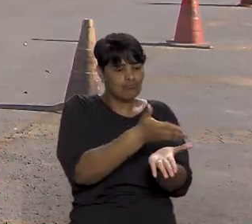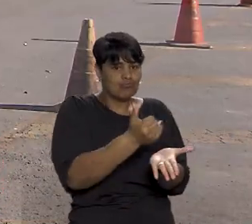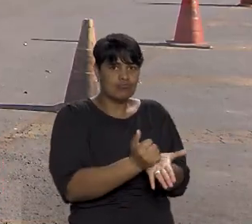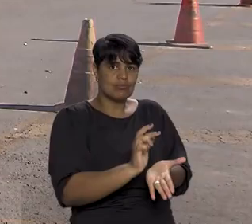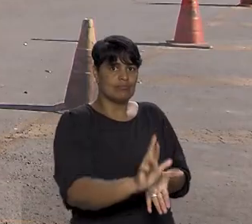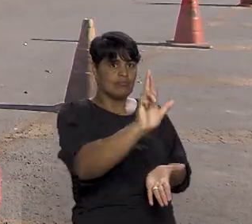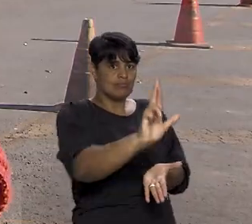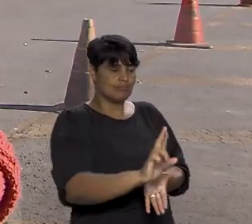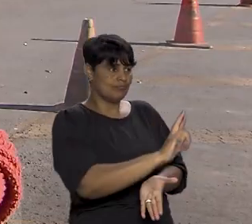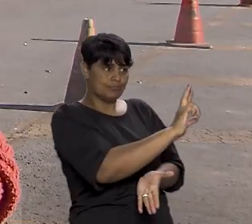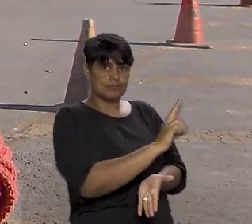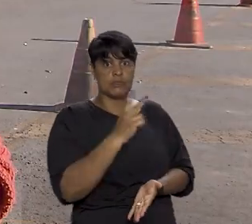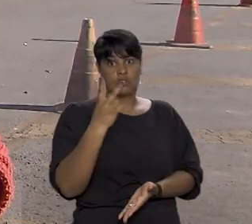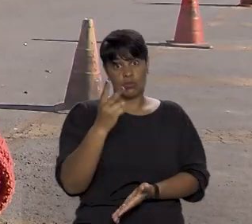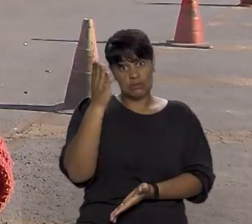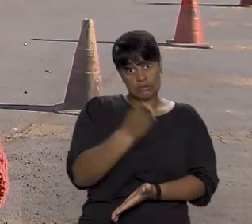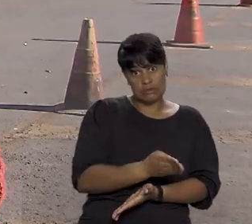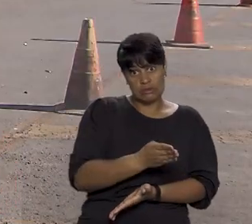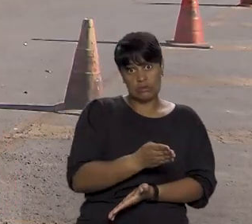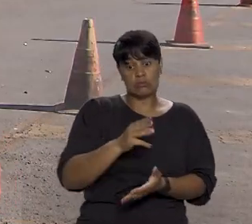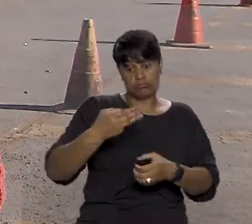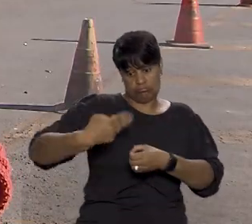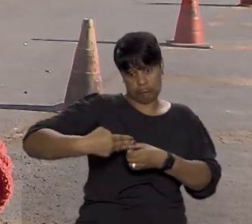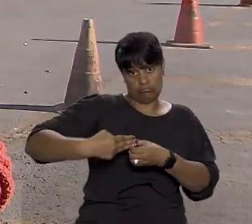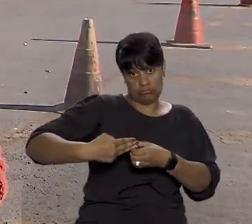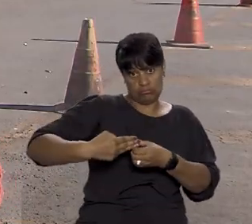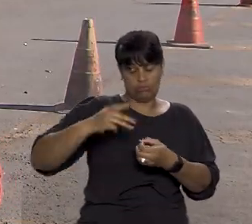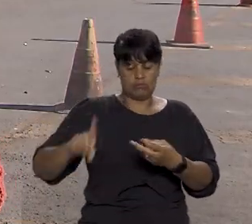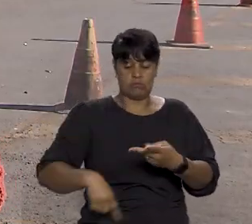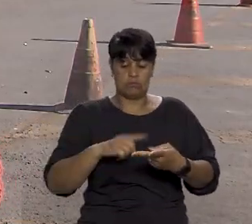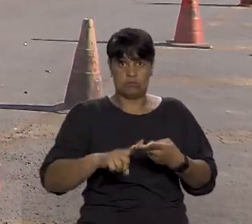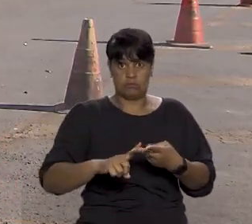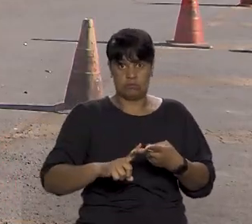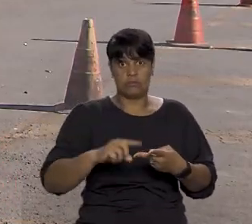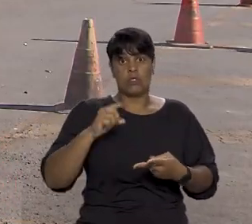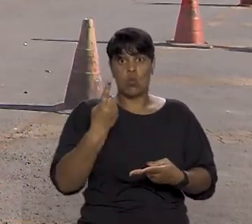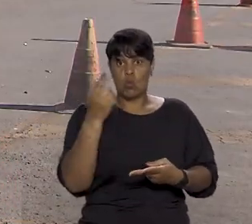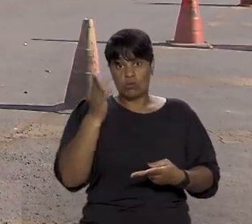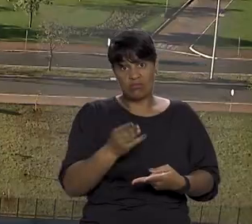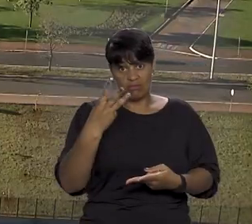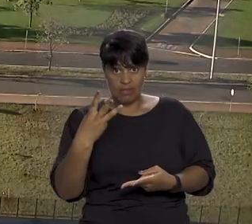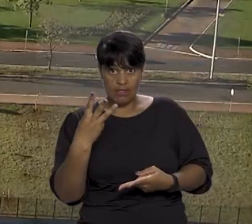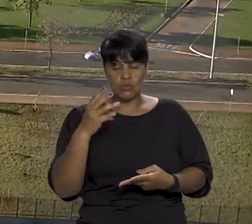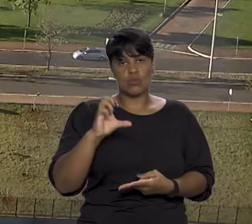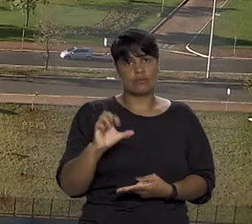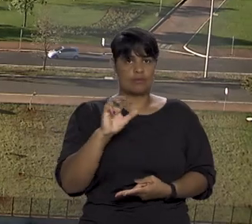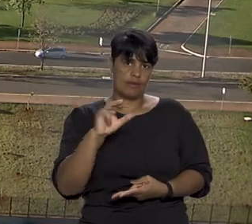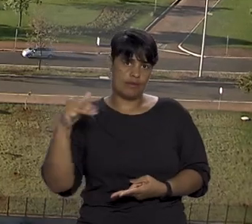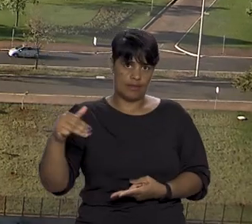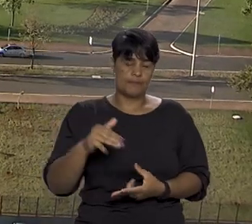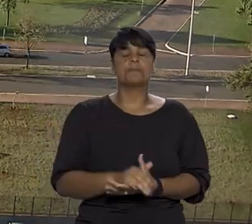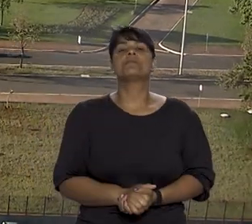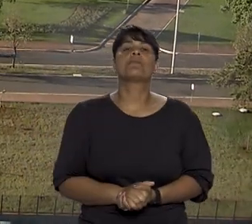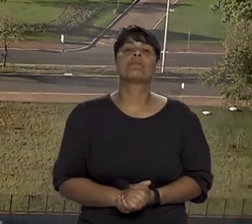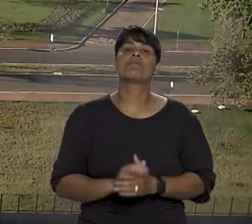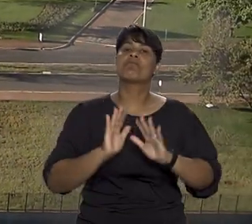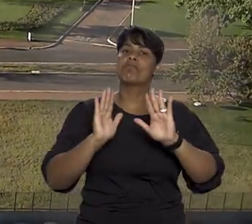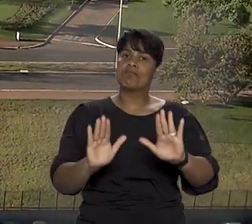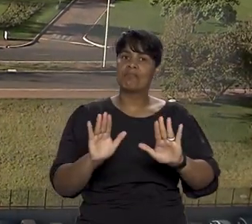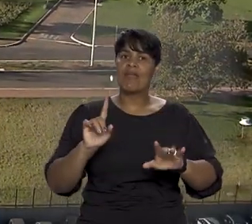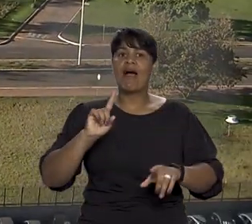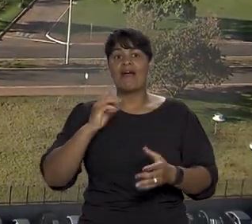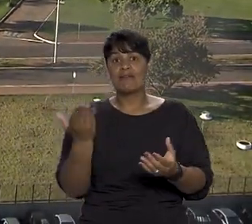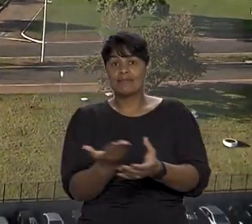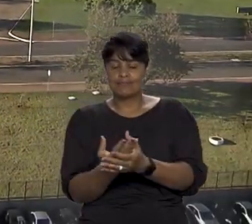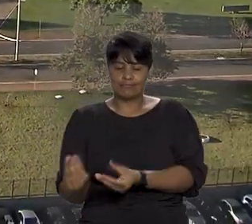pela indenização em dois terços para o município e um terço para o conselho e recurso especial ao STJ ou